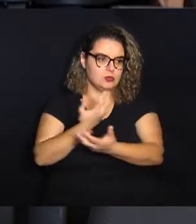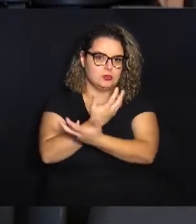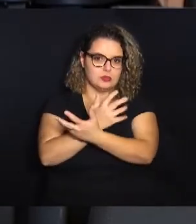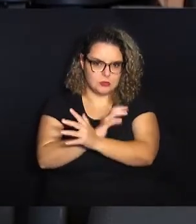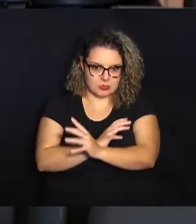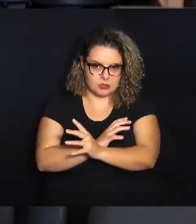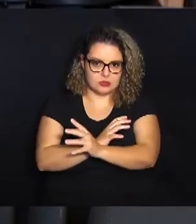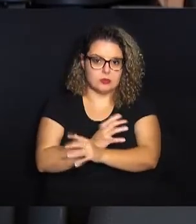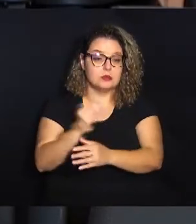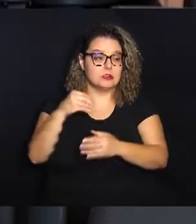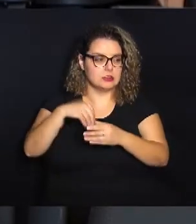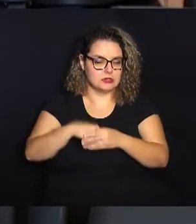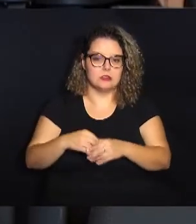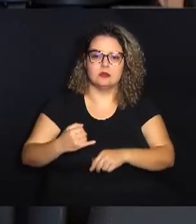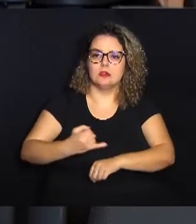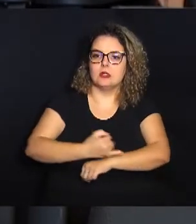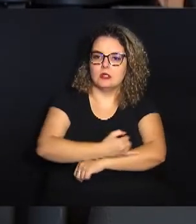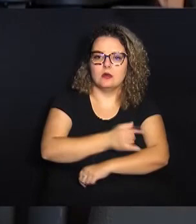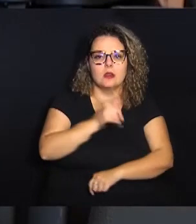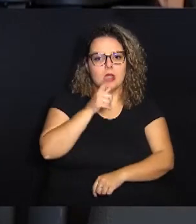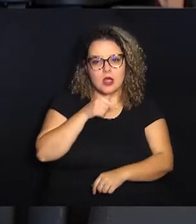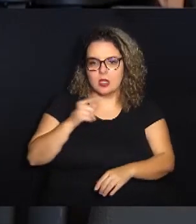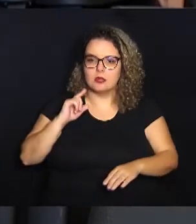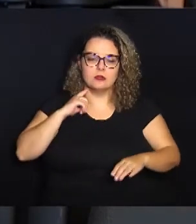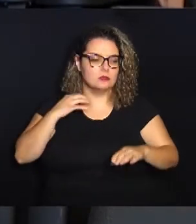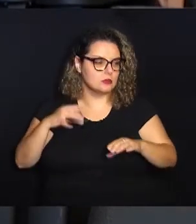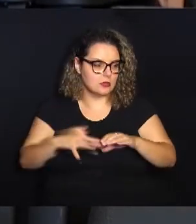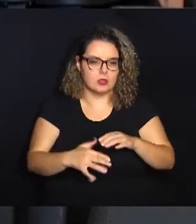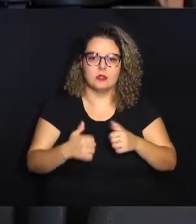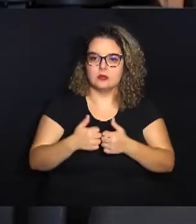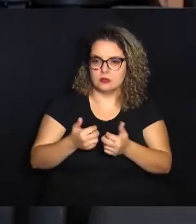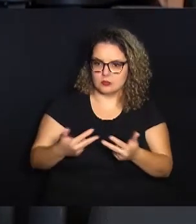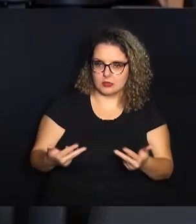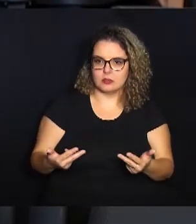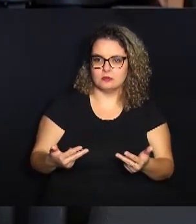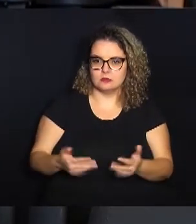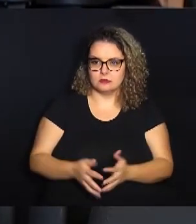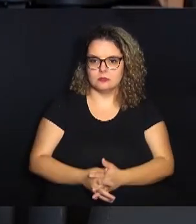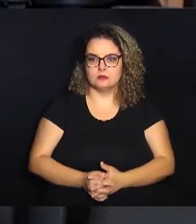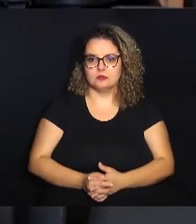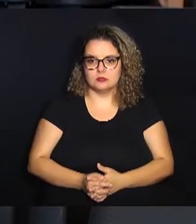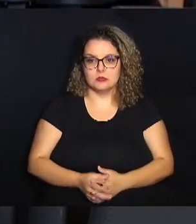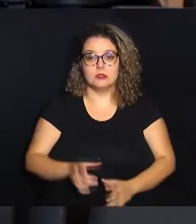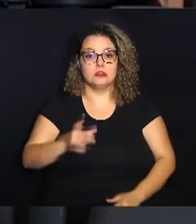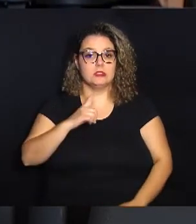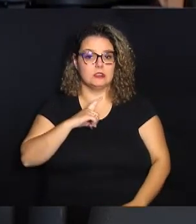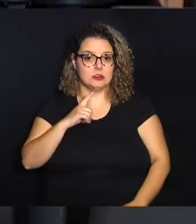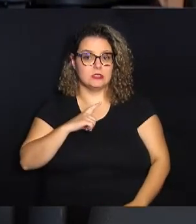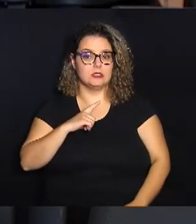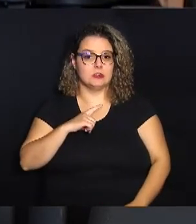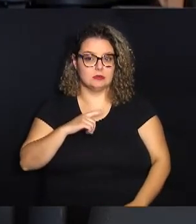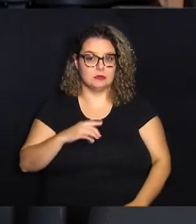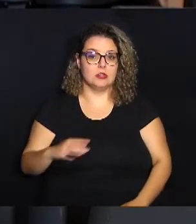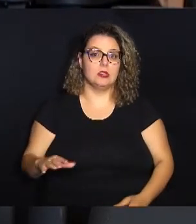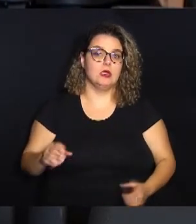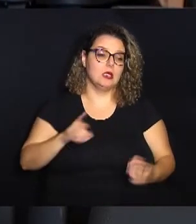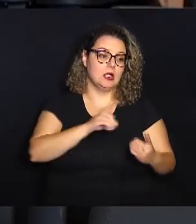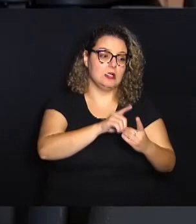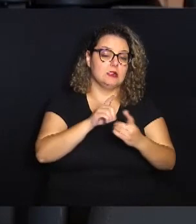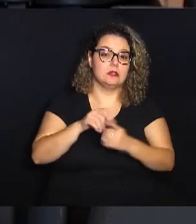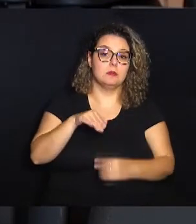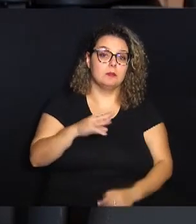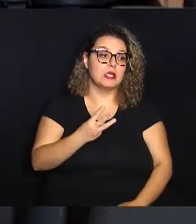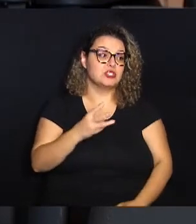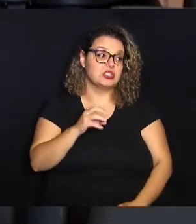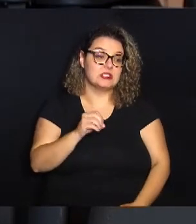já conta com infraestrutura de água, esgoto, transporte, daria para alojar mais de 300